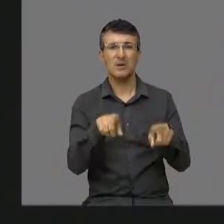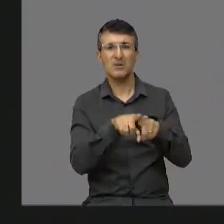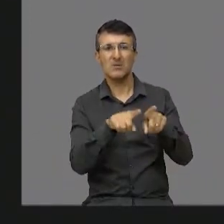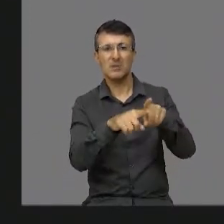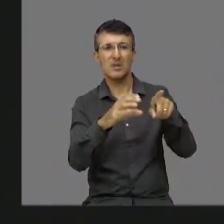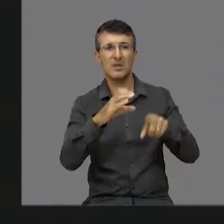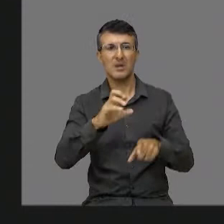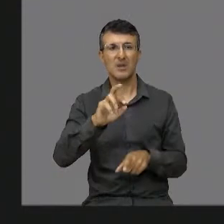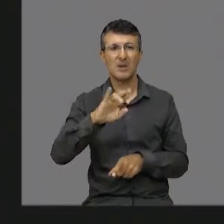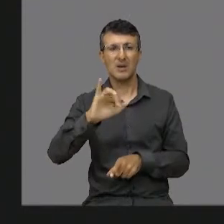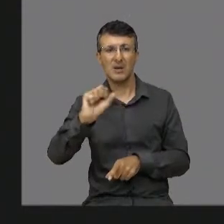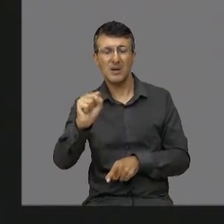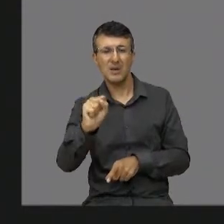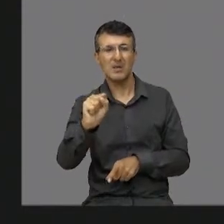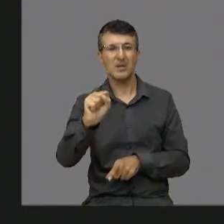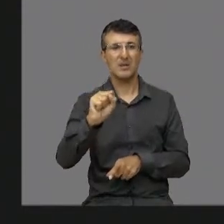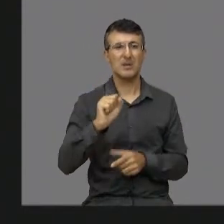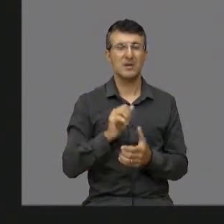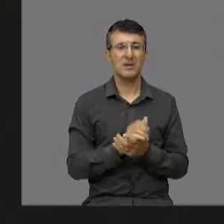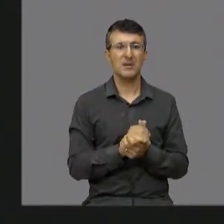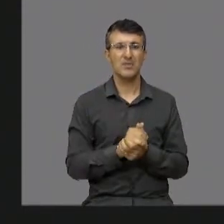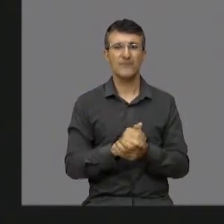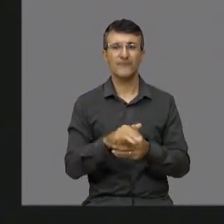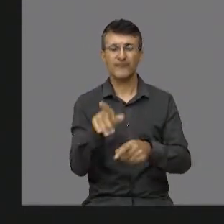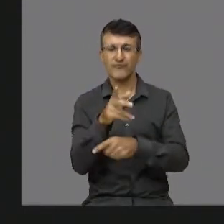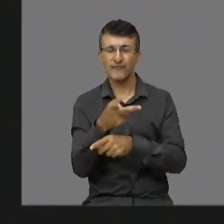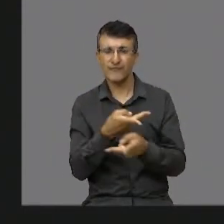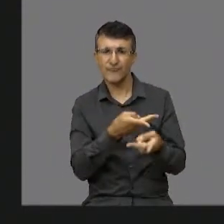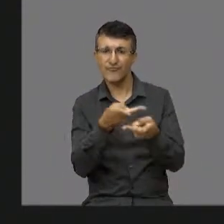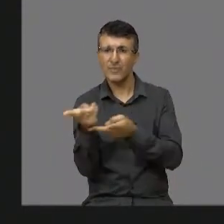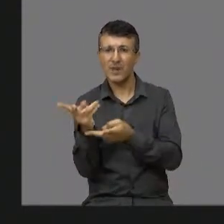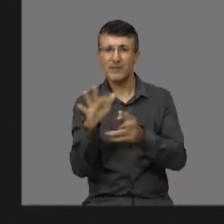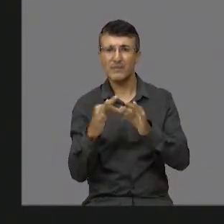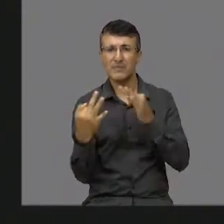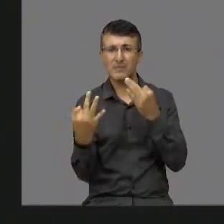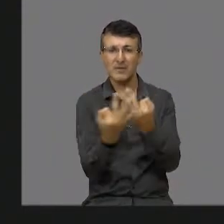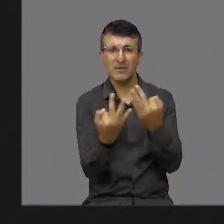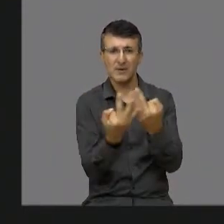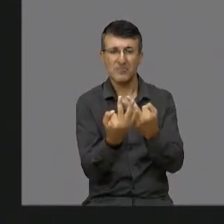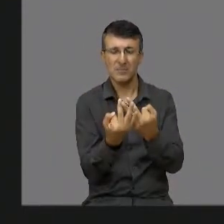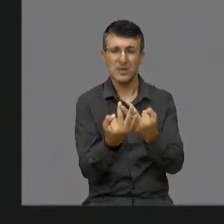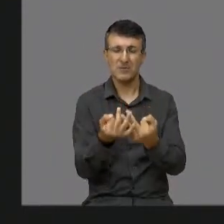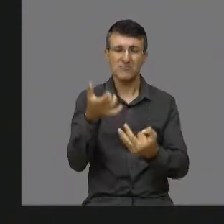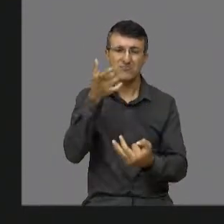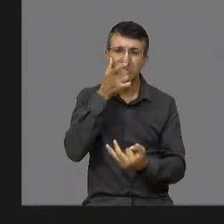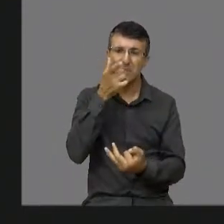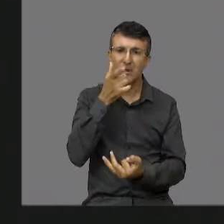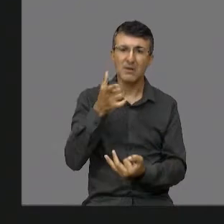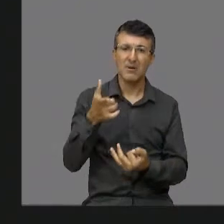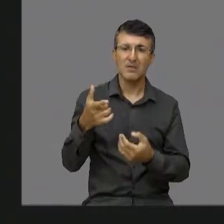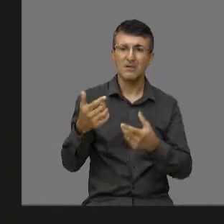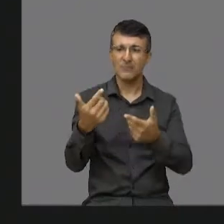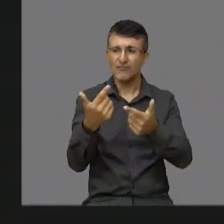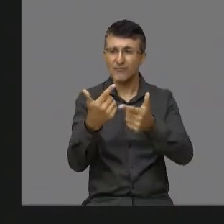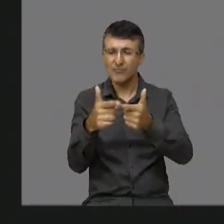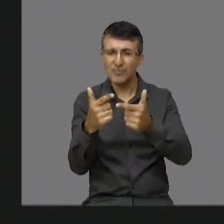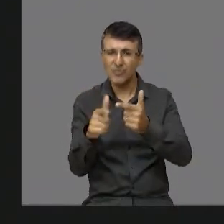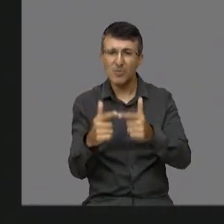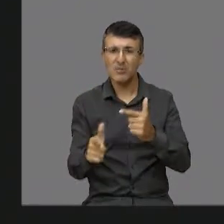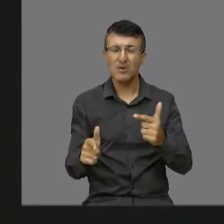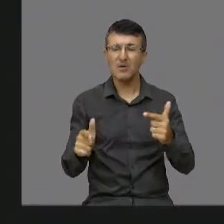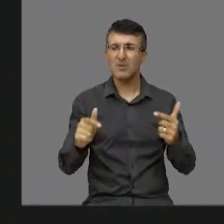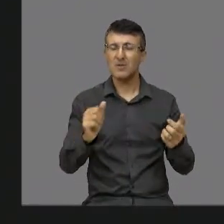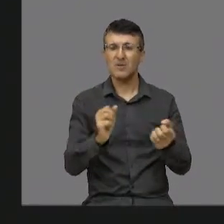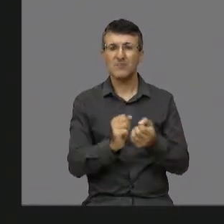famílias, visitando para ver realmente está sendo cumprido aí, de fato, a lei. Então, aí, eu só tenho aí agradecer o trabalho de